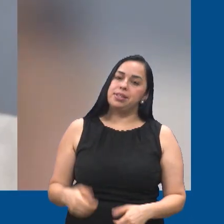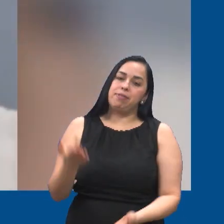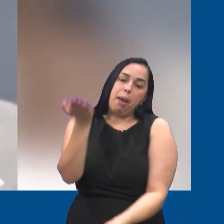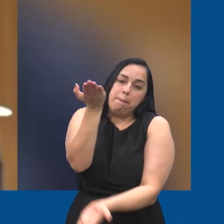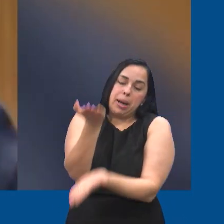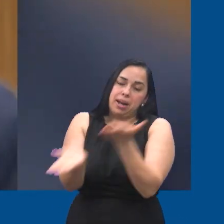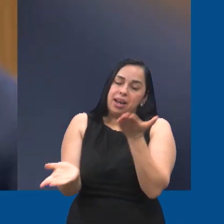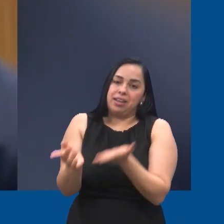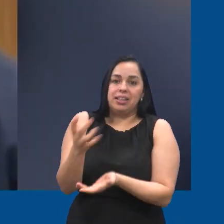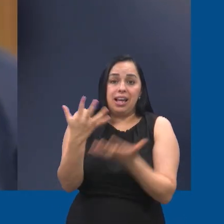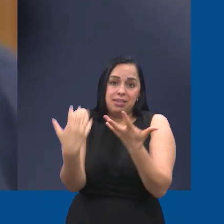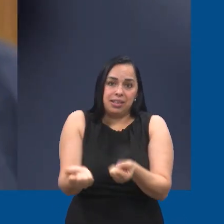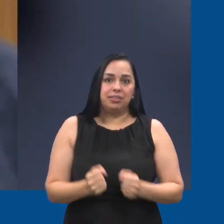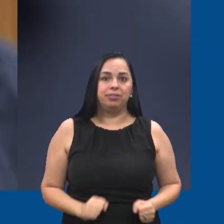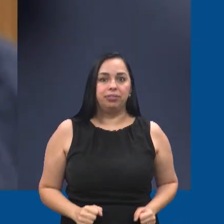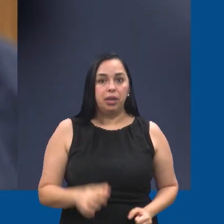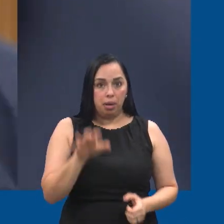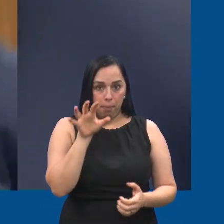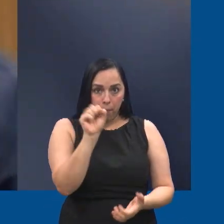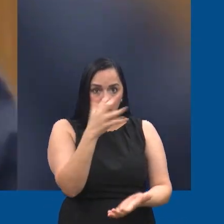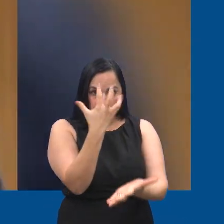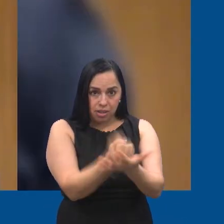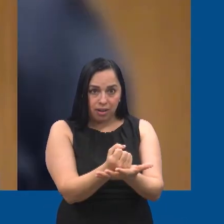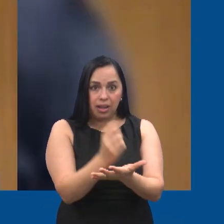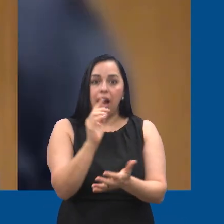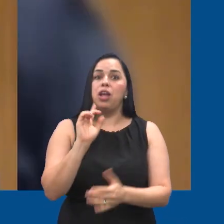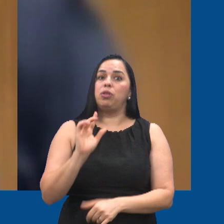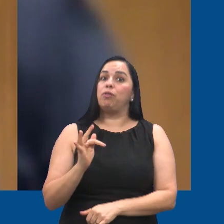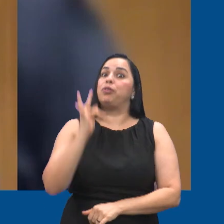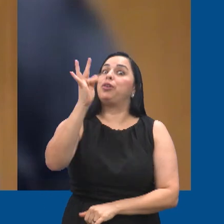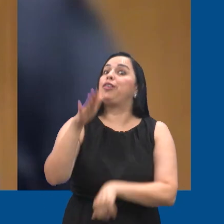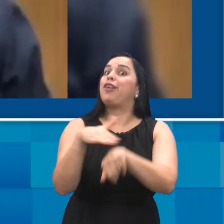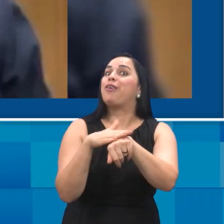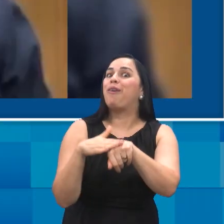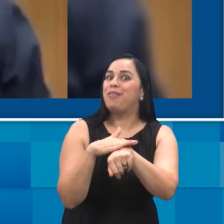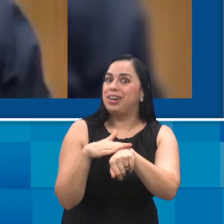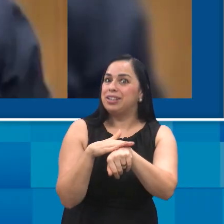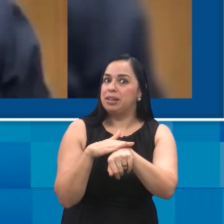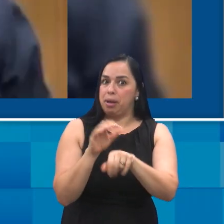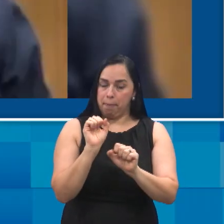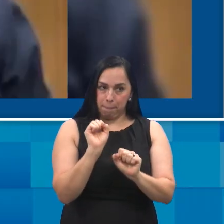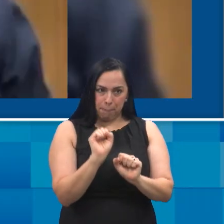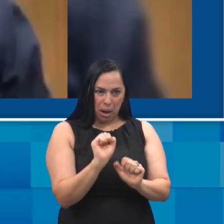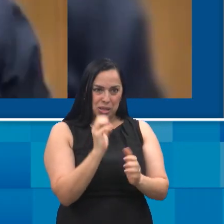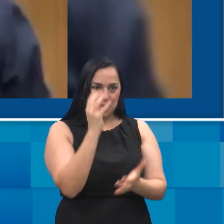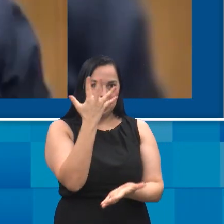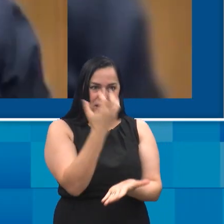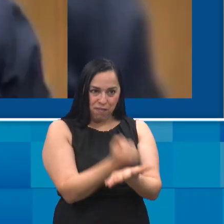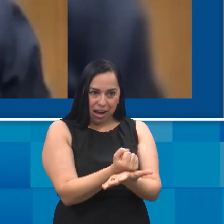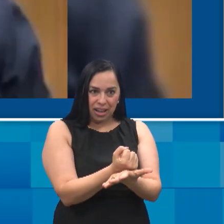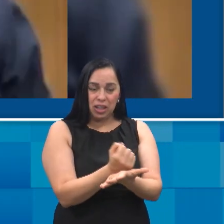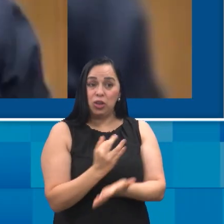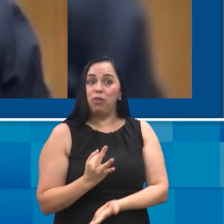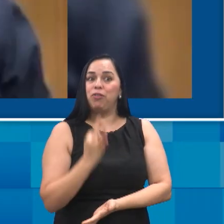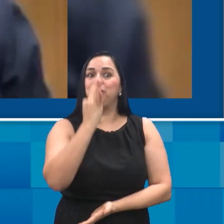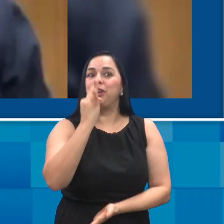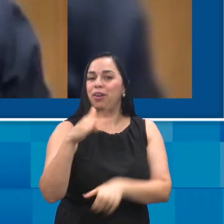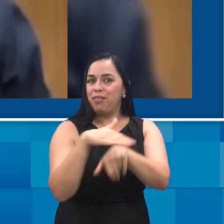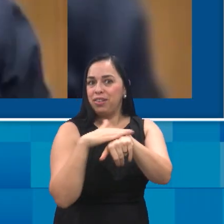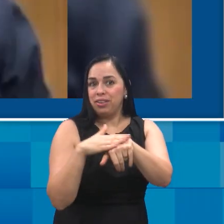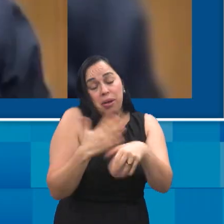para ele. Pode salvar esse vídeo, daqui a alguns anos a gente conversa. Opa, pode salvar esse vídeo que daqui a alguns anos a gente conversa. Está